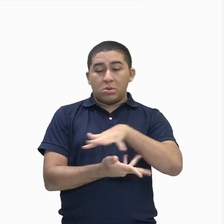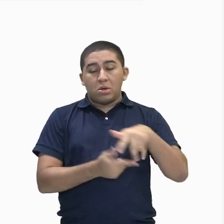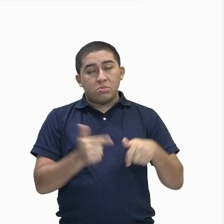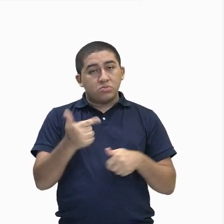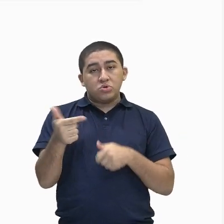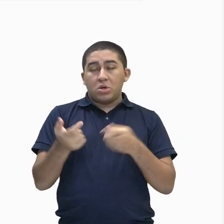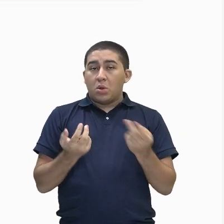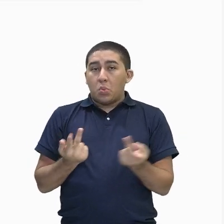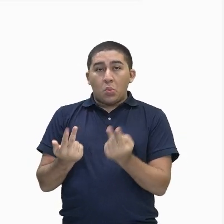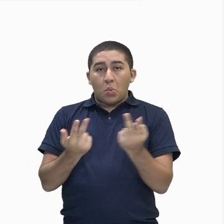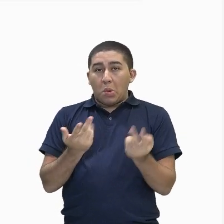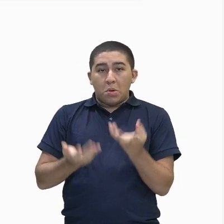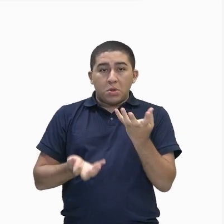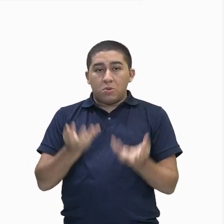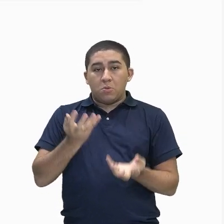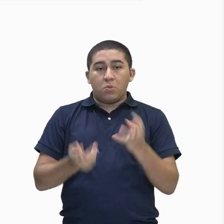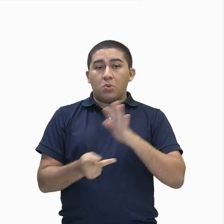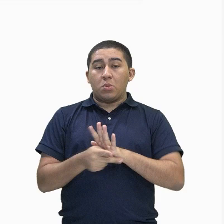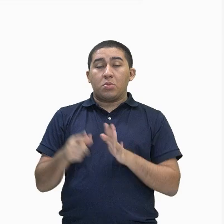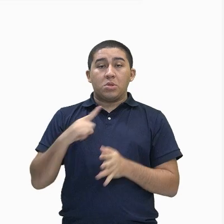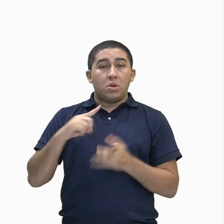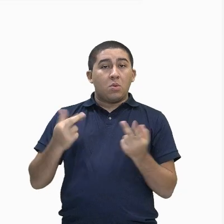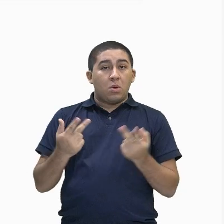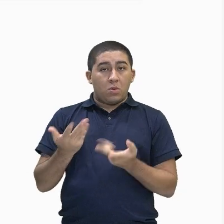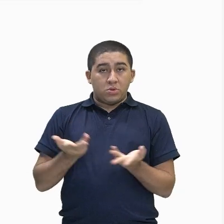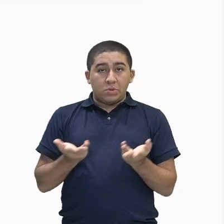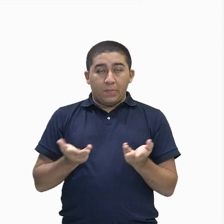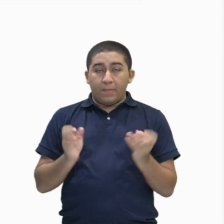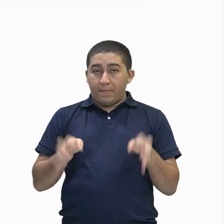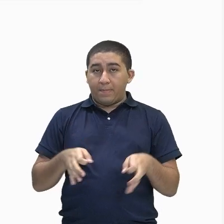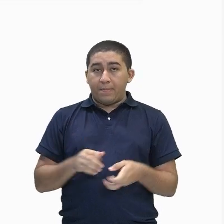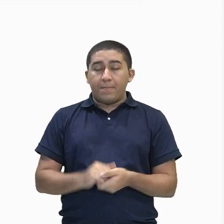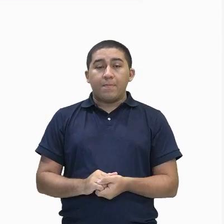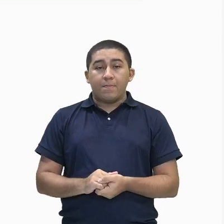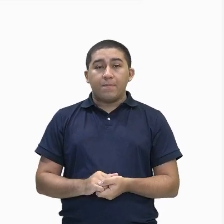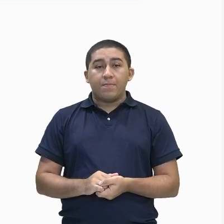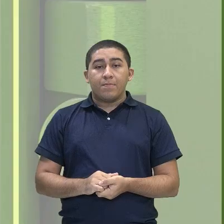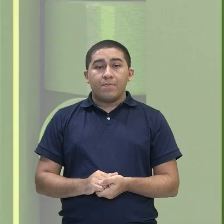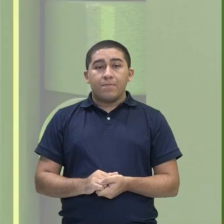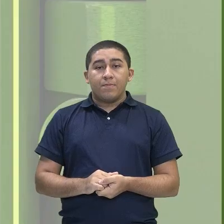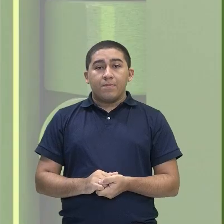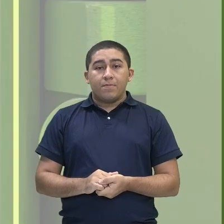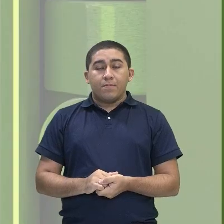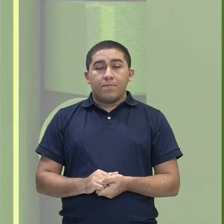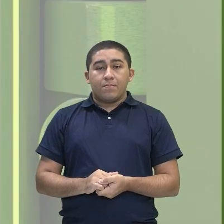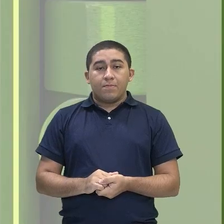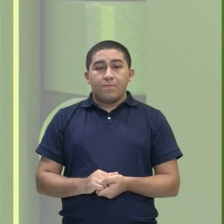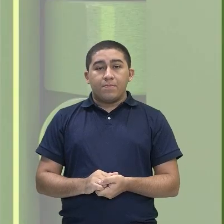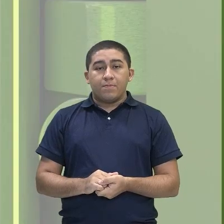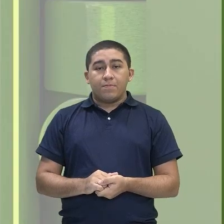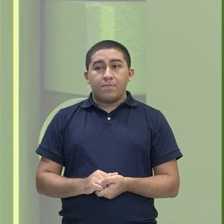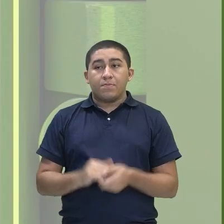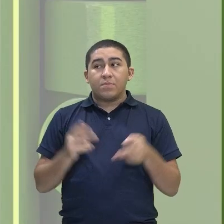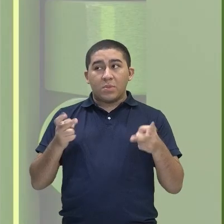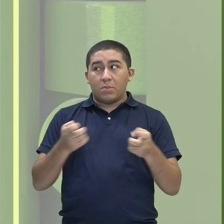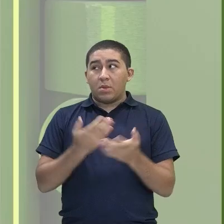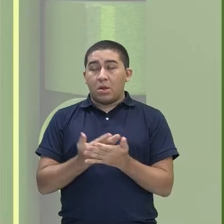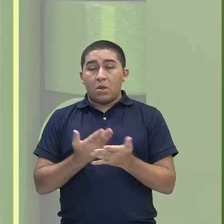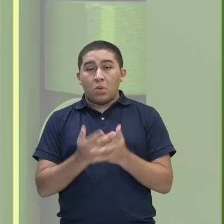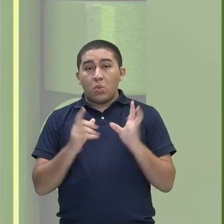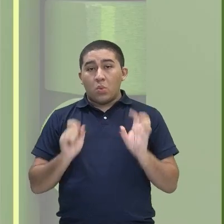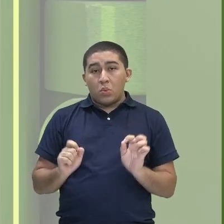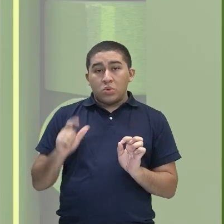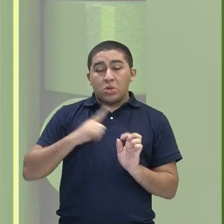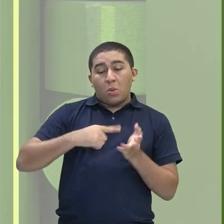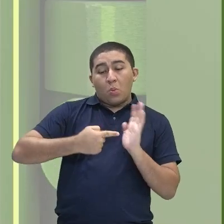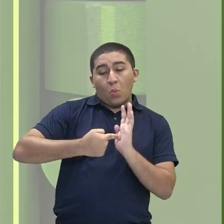mesma proporção que nós temos hoje, certo? Então, nós observamos durante a nossa aula que os motores